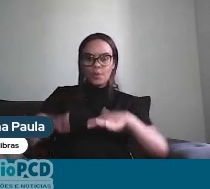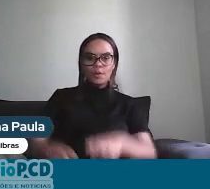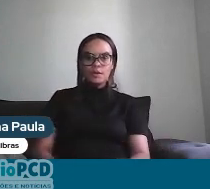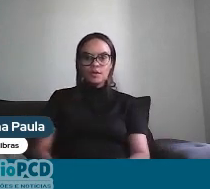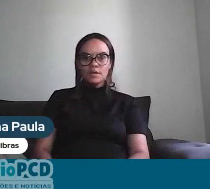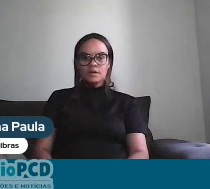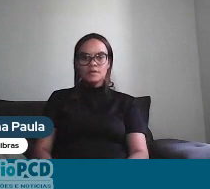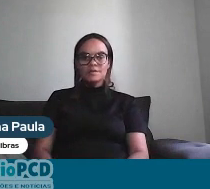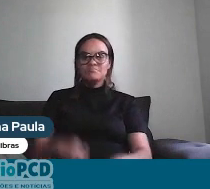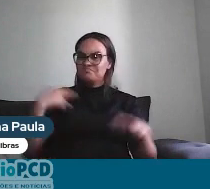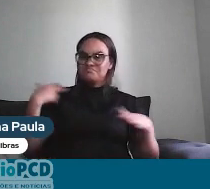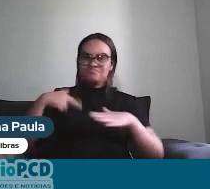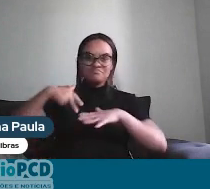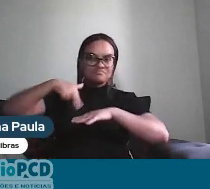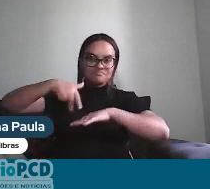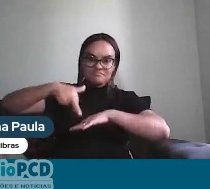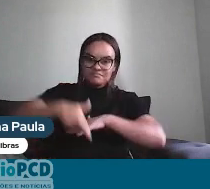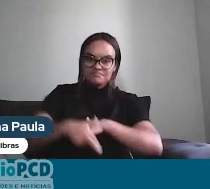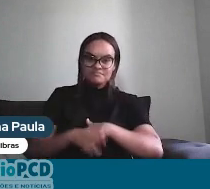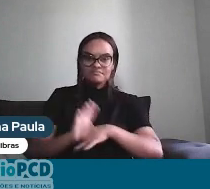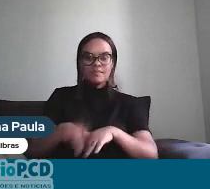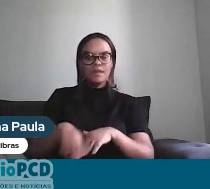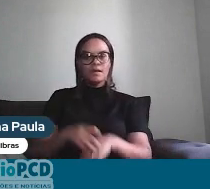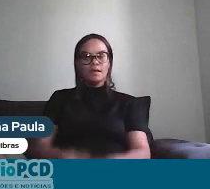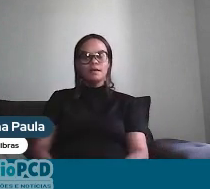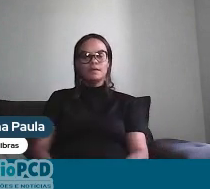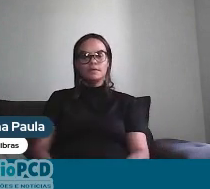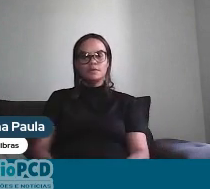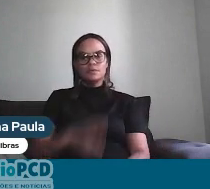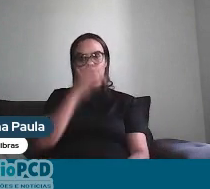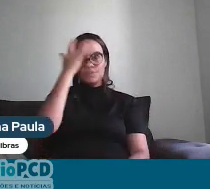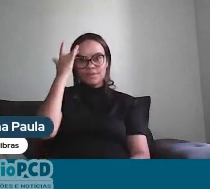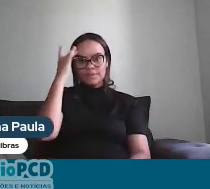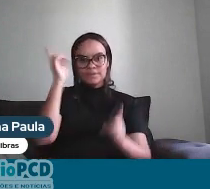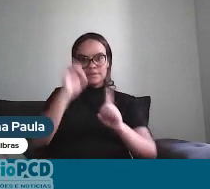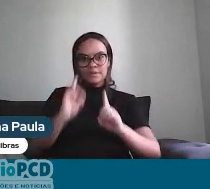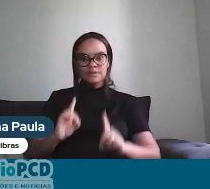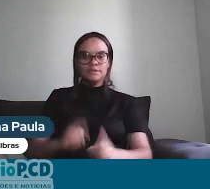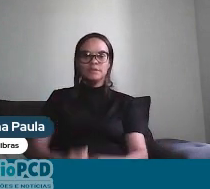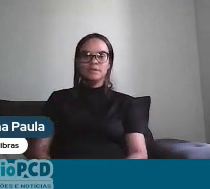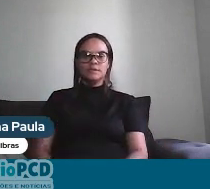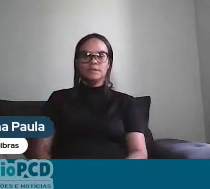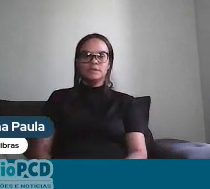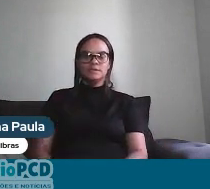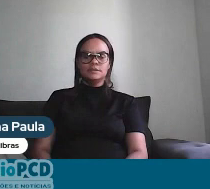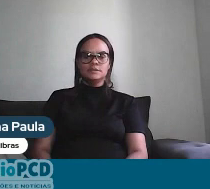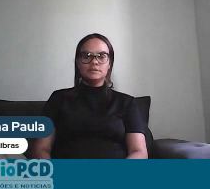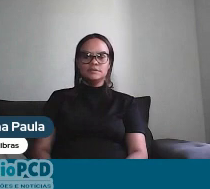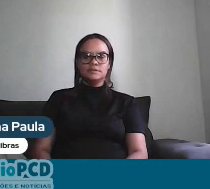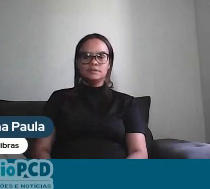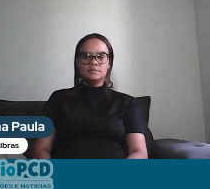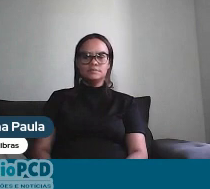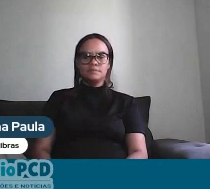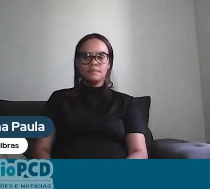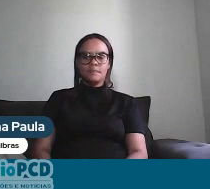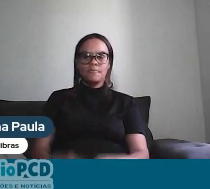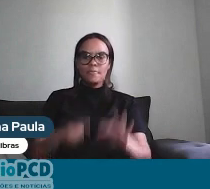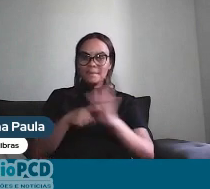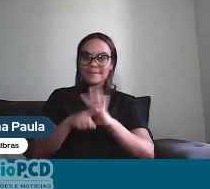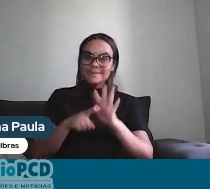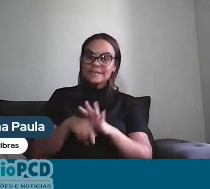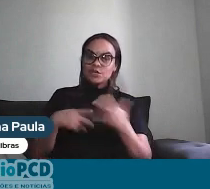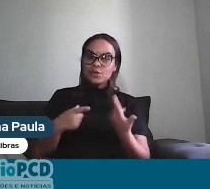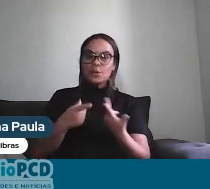descer escadas, ela talvez não se considere uma pessoa com deficiência quando se faz uma pesquisa. Diferente